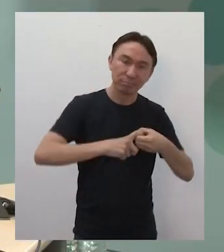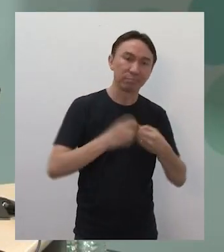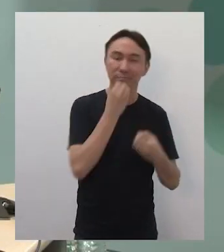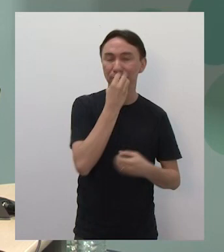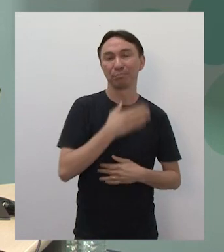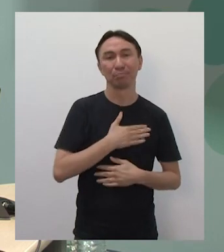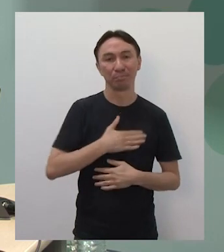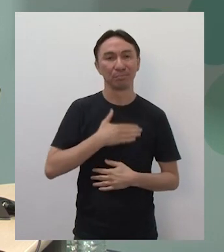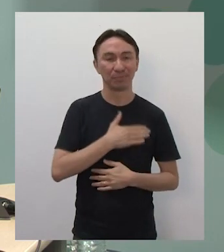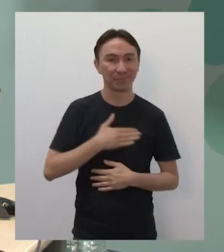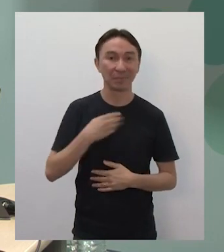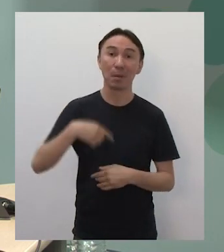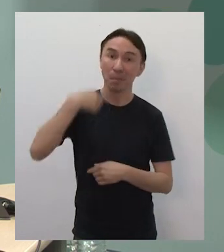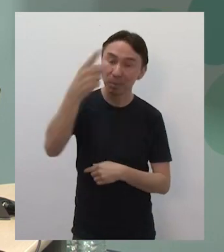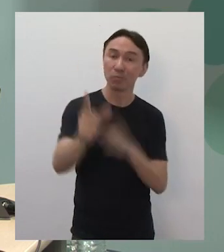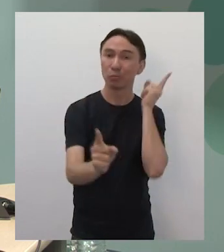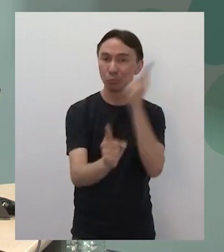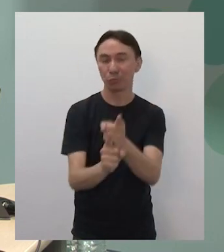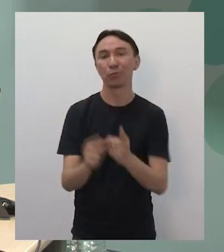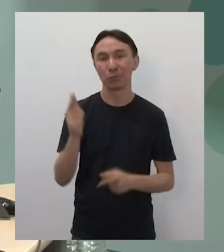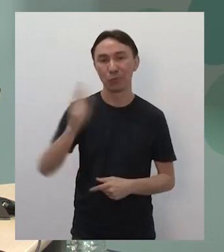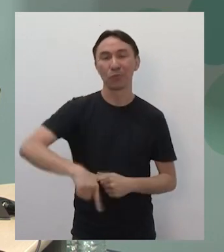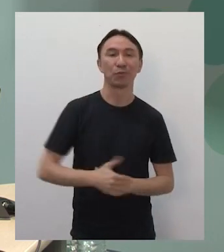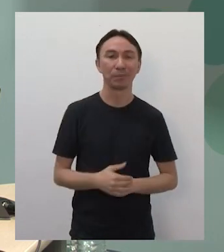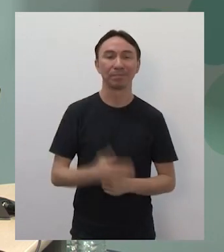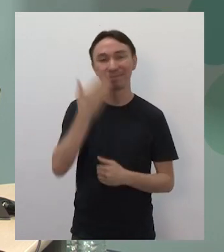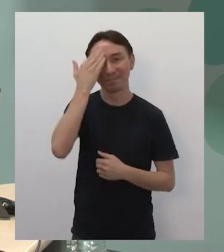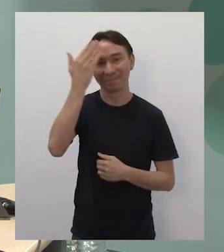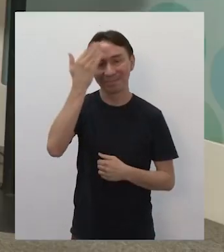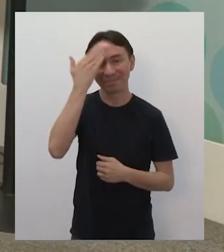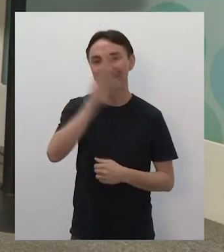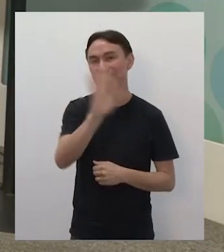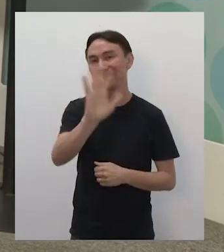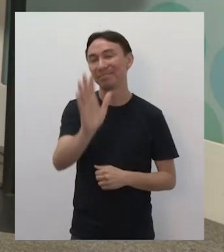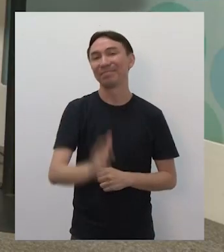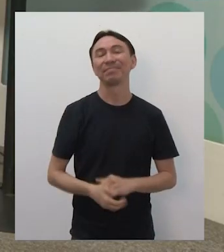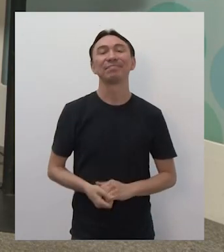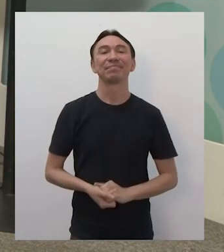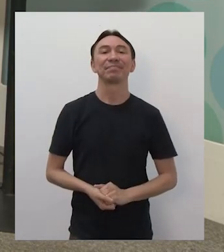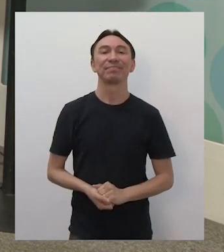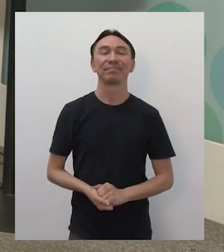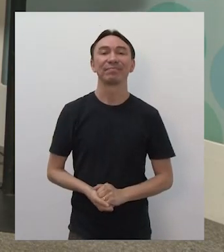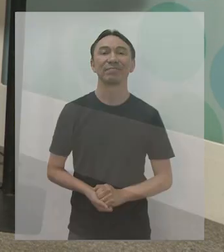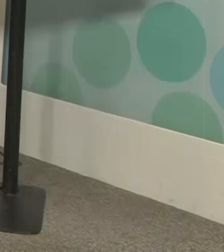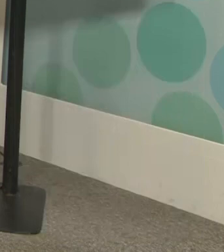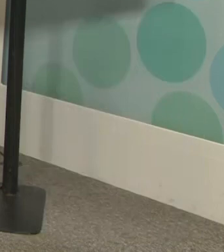e até a próxima roda de conversa, pessoal, tá bom? Muito obrigada aí pela presença de todos. Até mais.